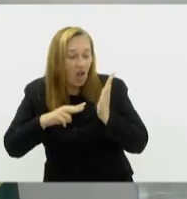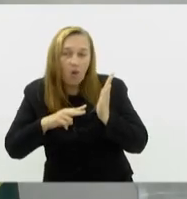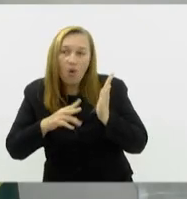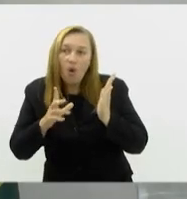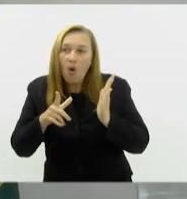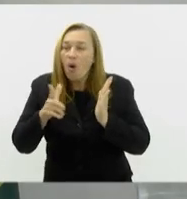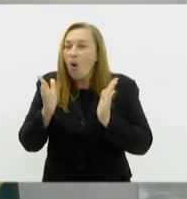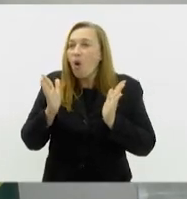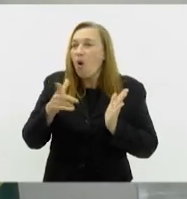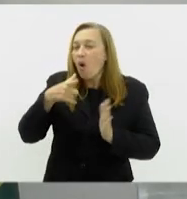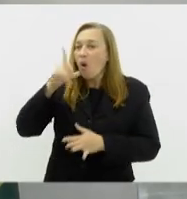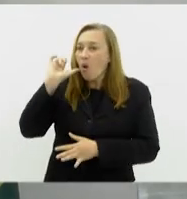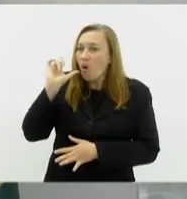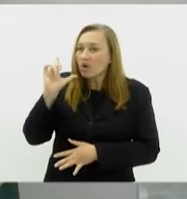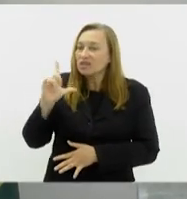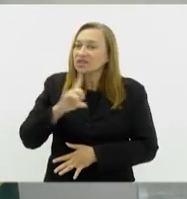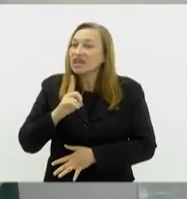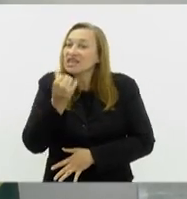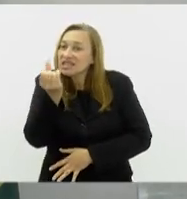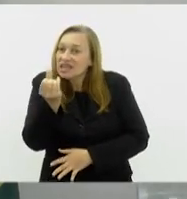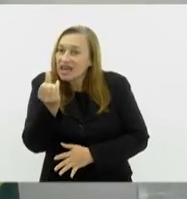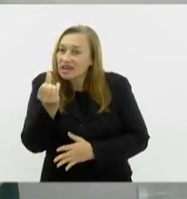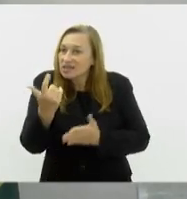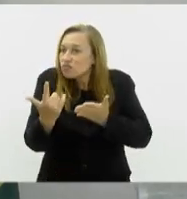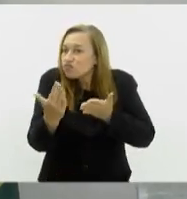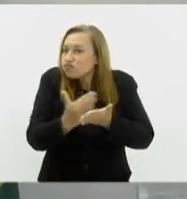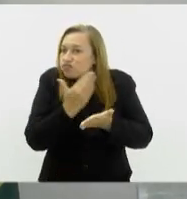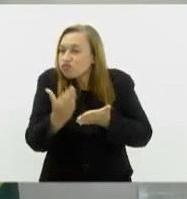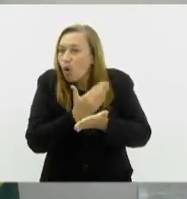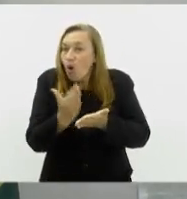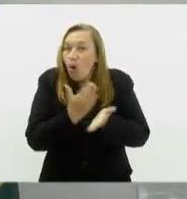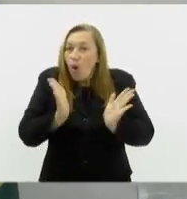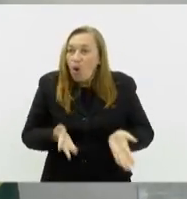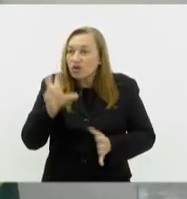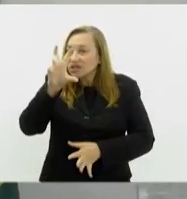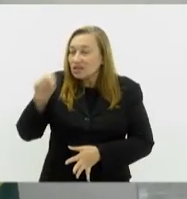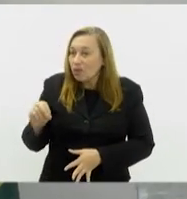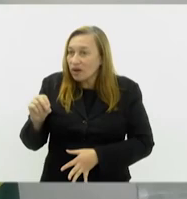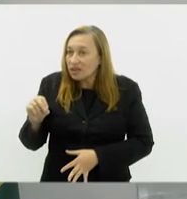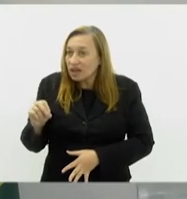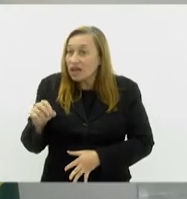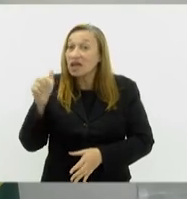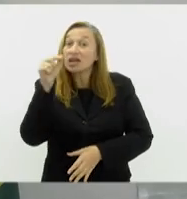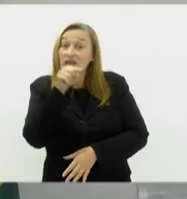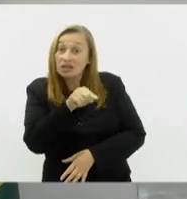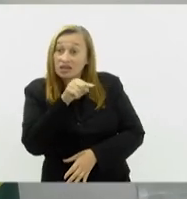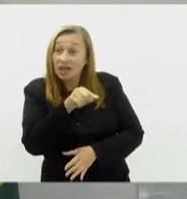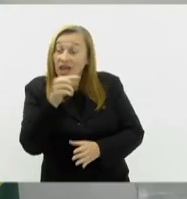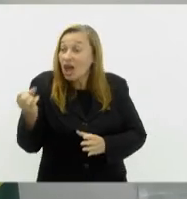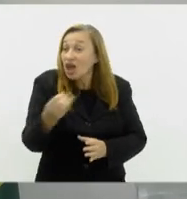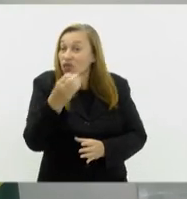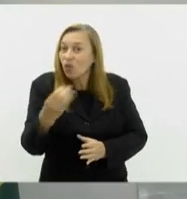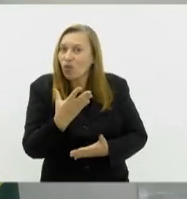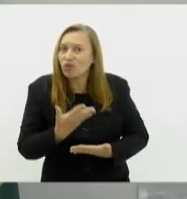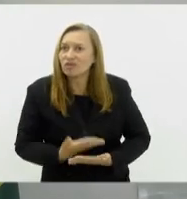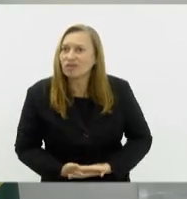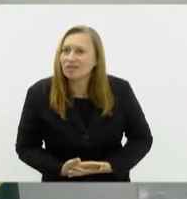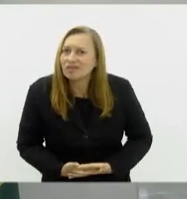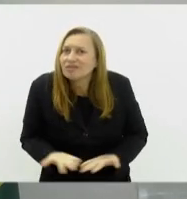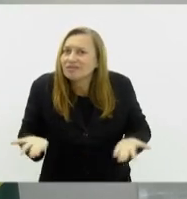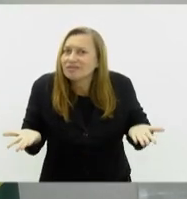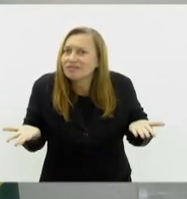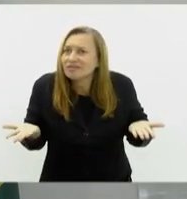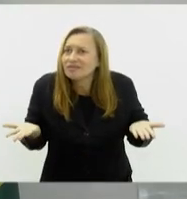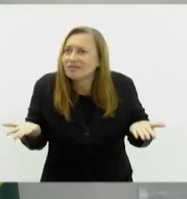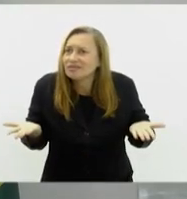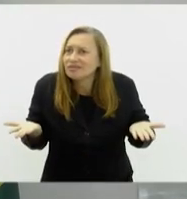aqui deve ter maisas 50 isso é um voto divergente novo não é verdade não é verdade dá para não é verdade